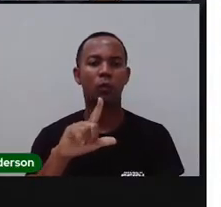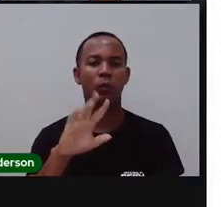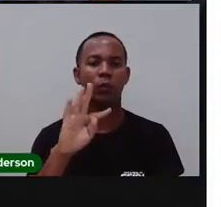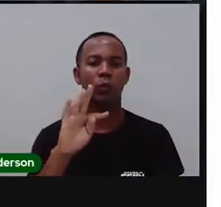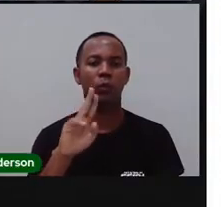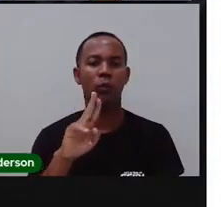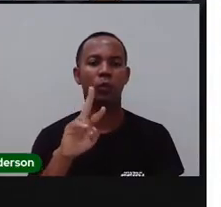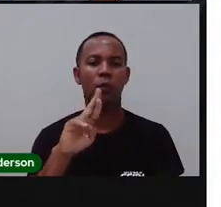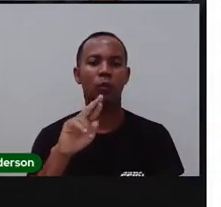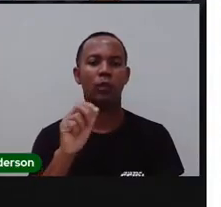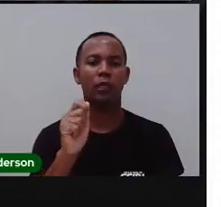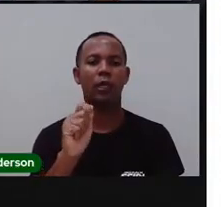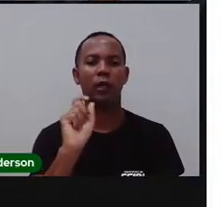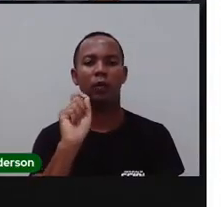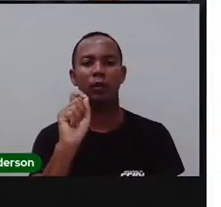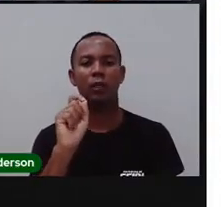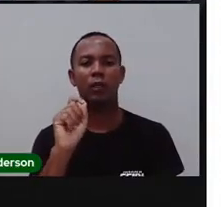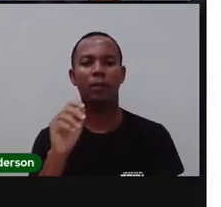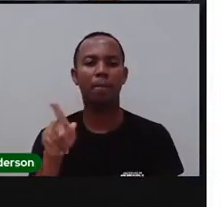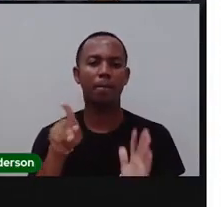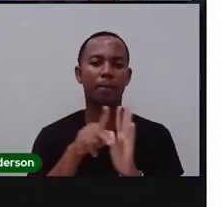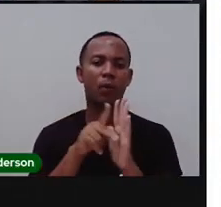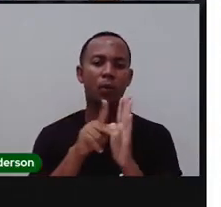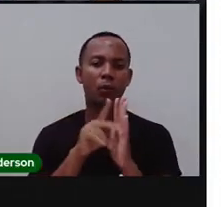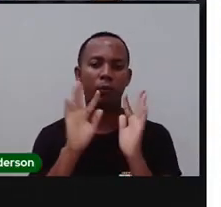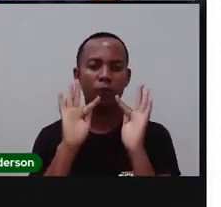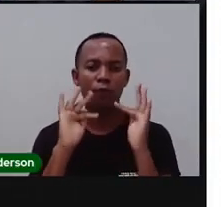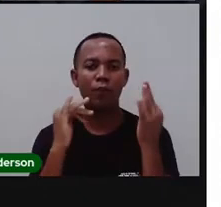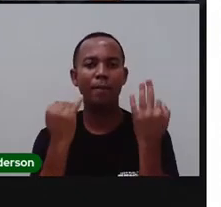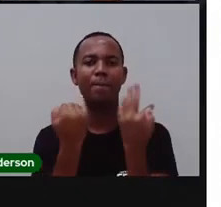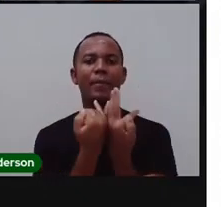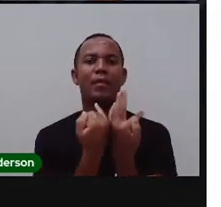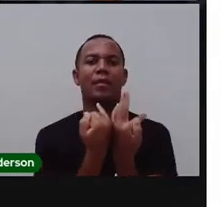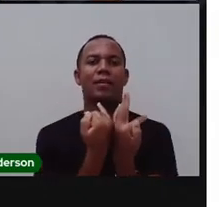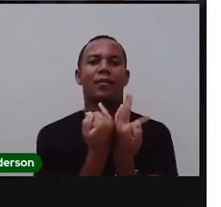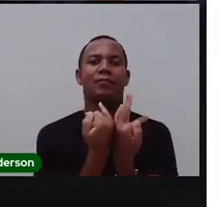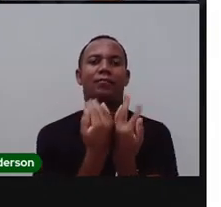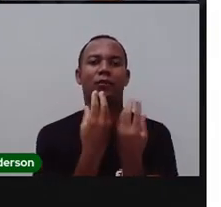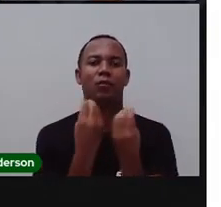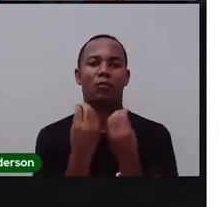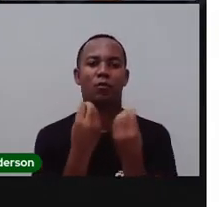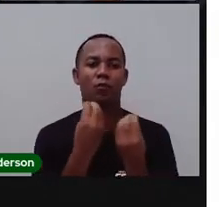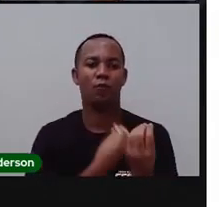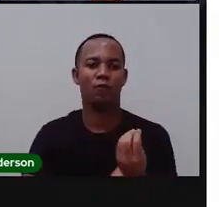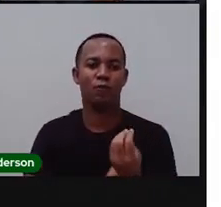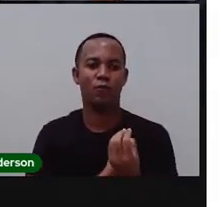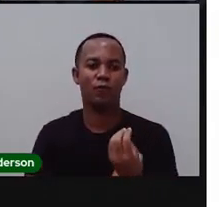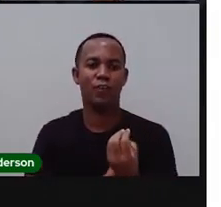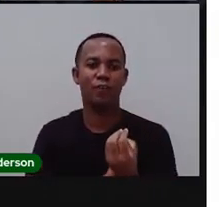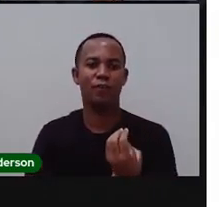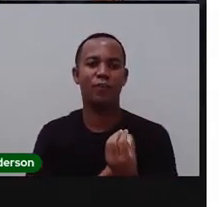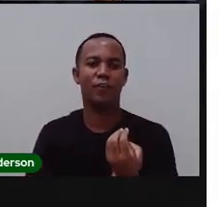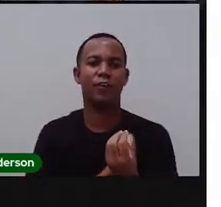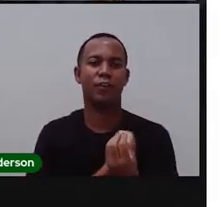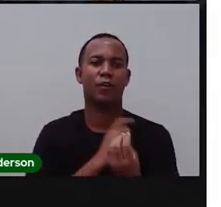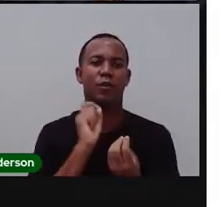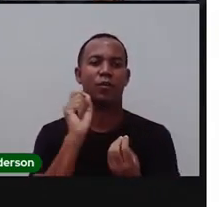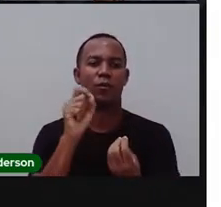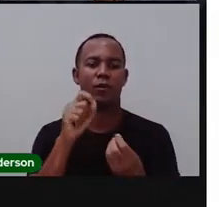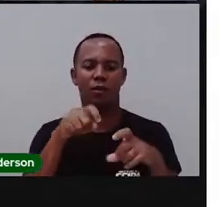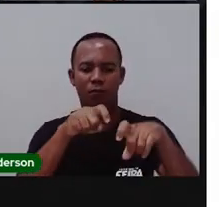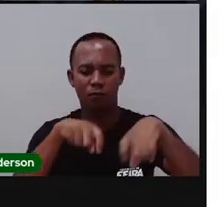familiar, vai ser feito por famílias. Então, são famílias que vivem da agricultura. E a